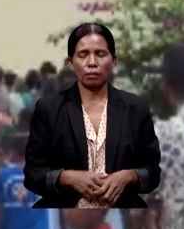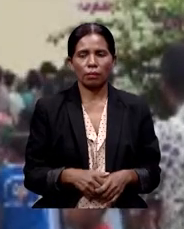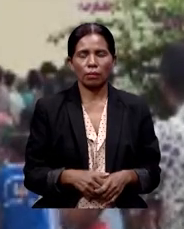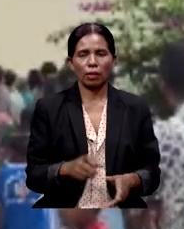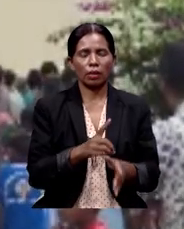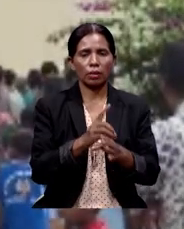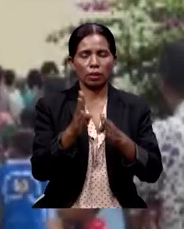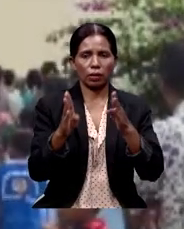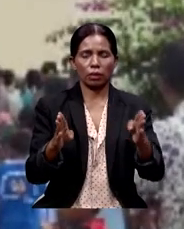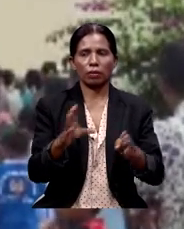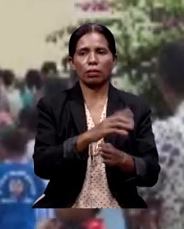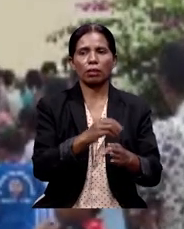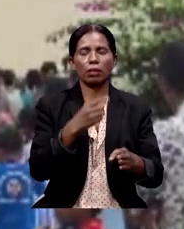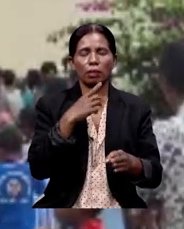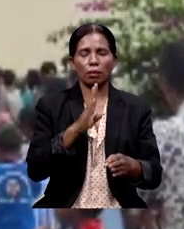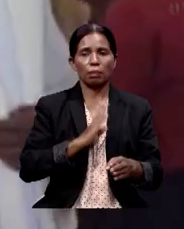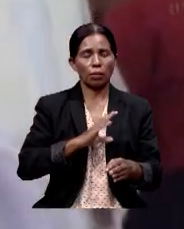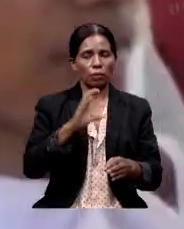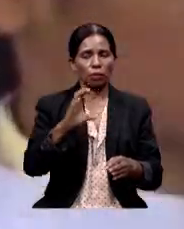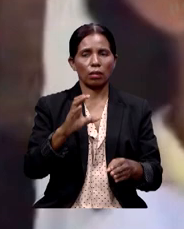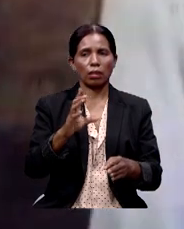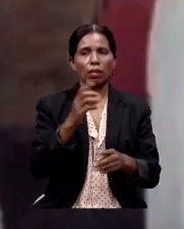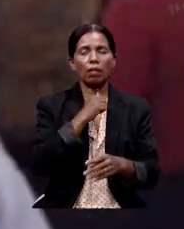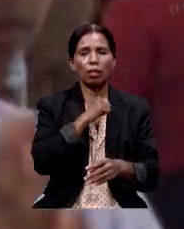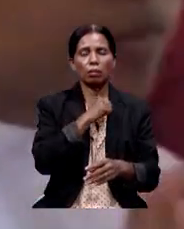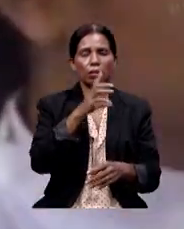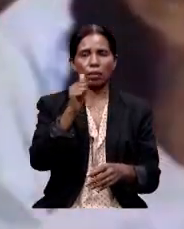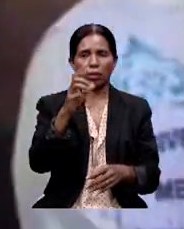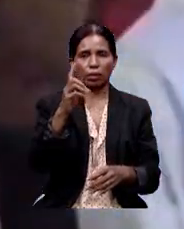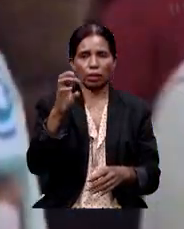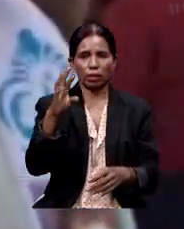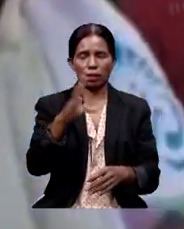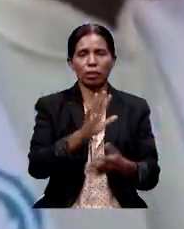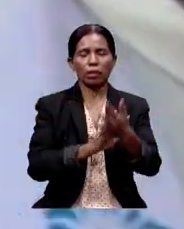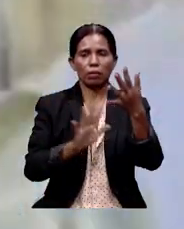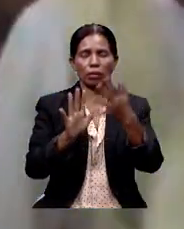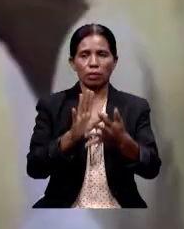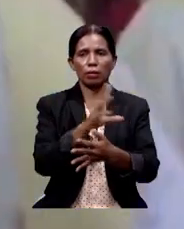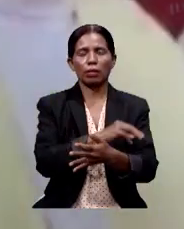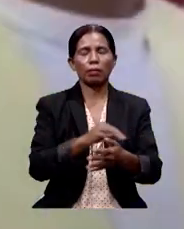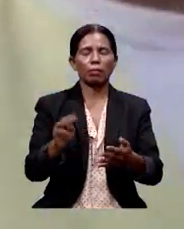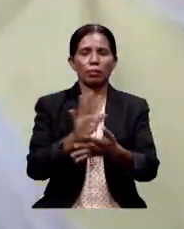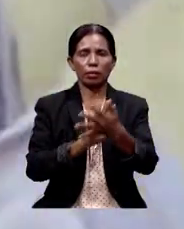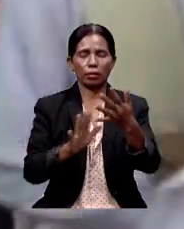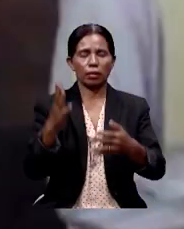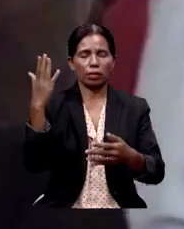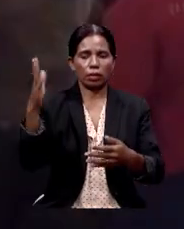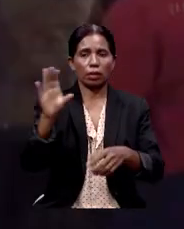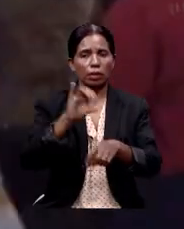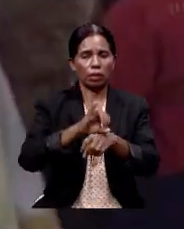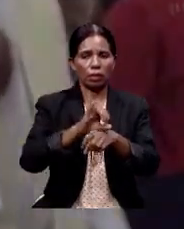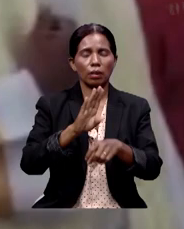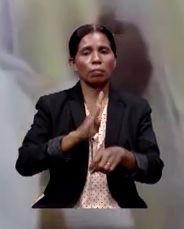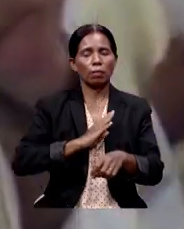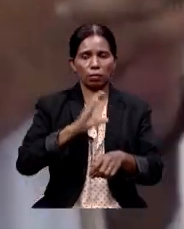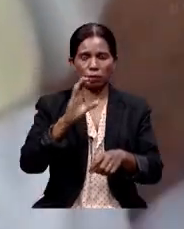Diretor Casa Salesiano Bocau, padre Aderito da Costa SDB, ha foi em celebração Missa Festa São João Bosco e a Catedral Bocau, who's a